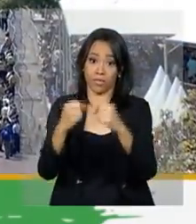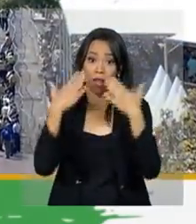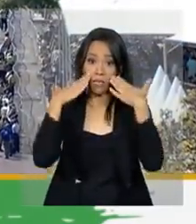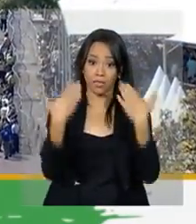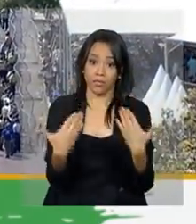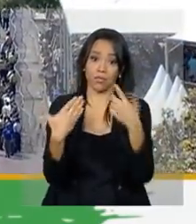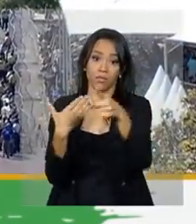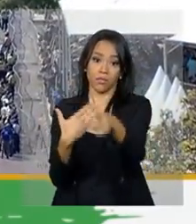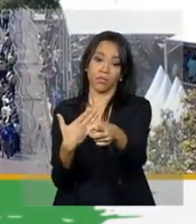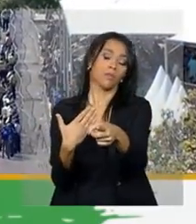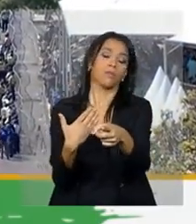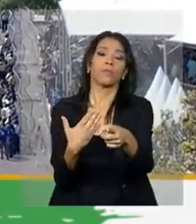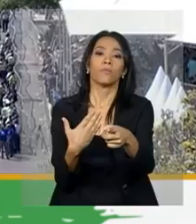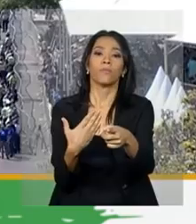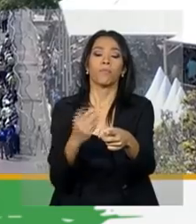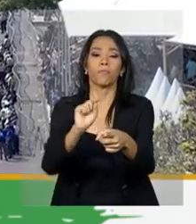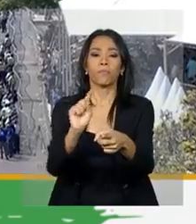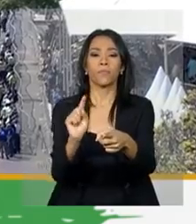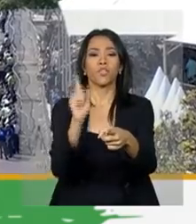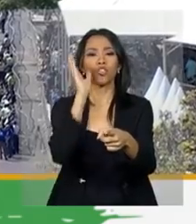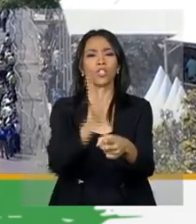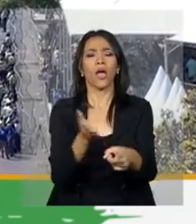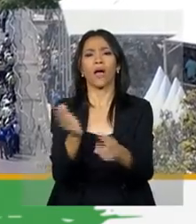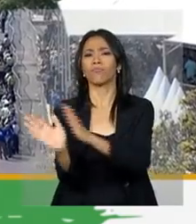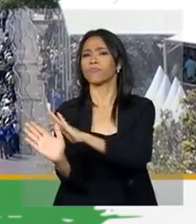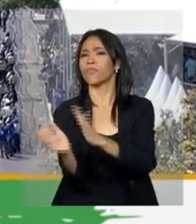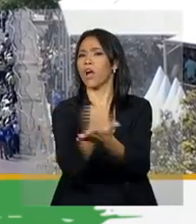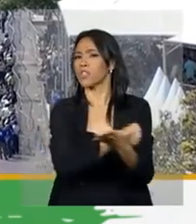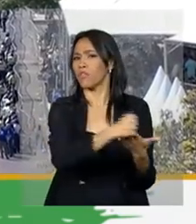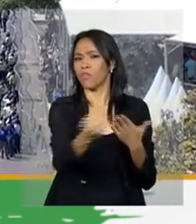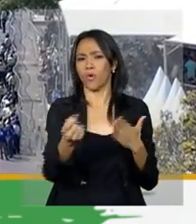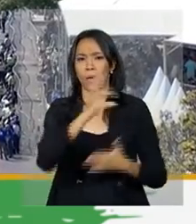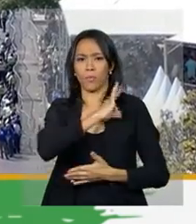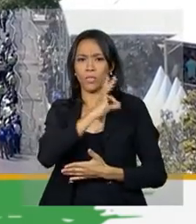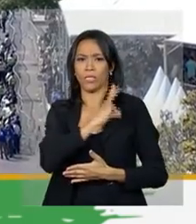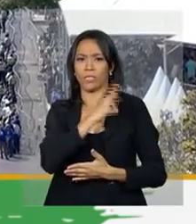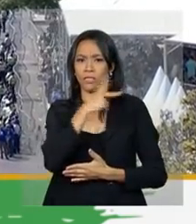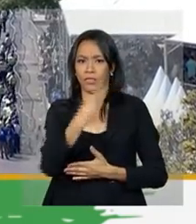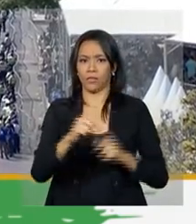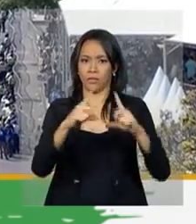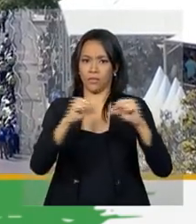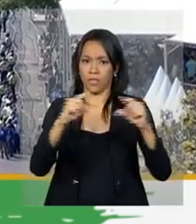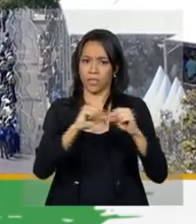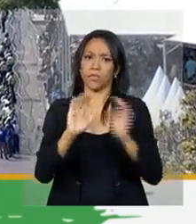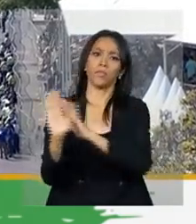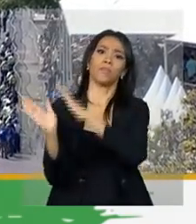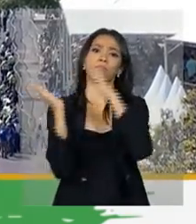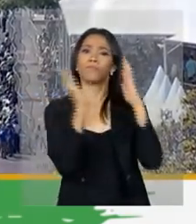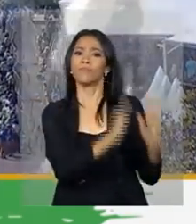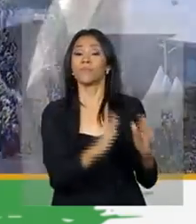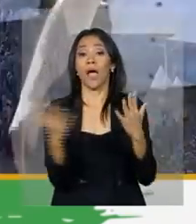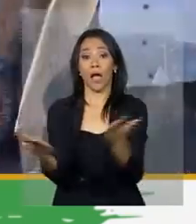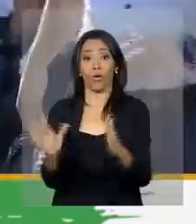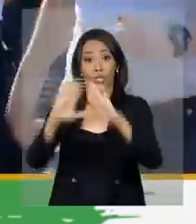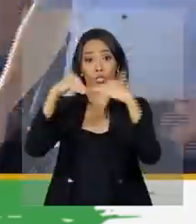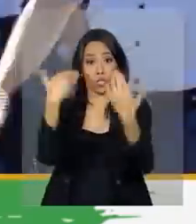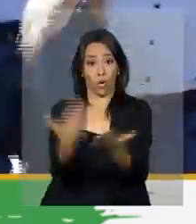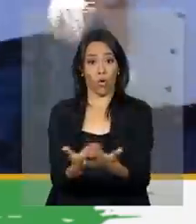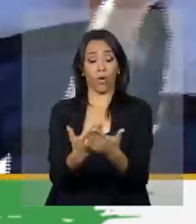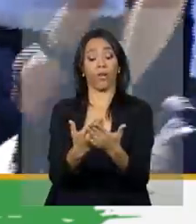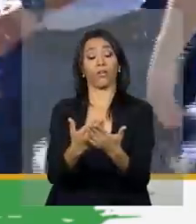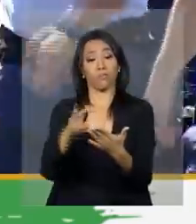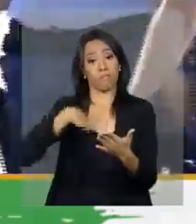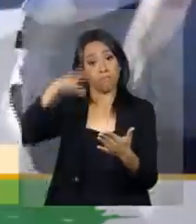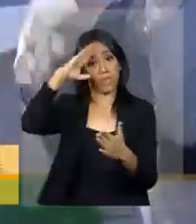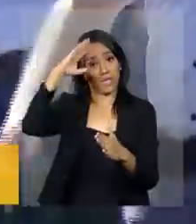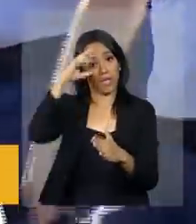desfile aqui, primeiro já passou a Polícia Militar do Distrito Federal, agora Colégio Militar Tiradentes, Coronel Demucci.